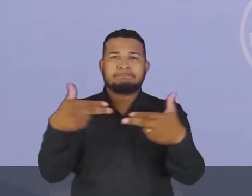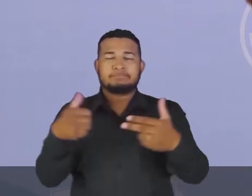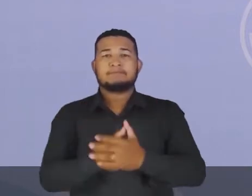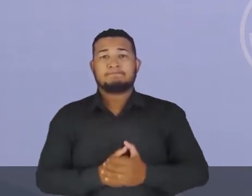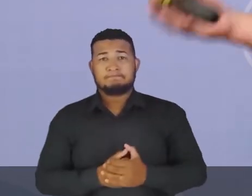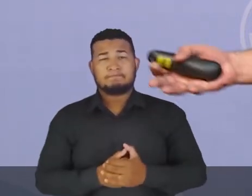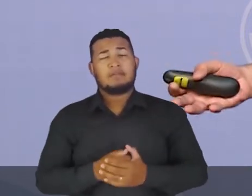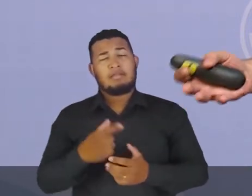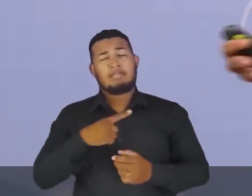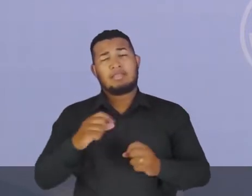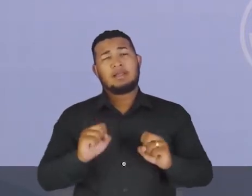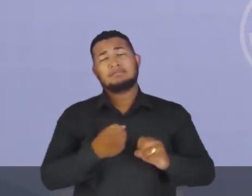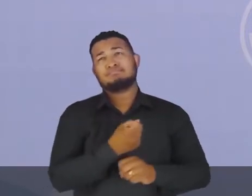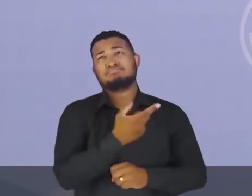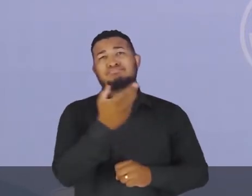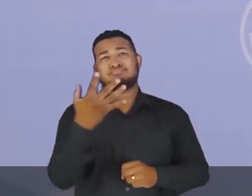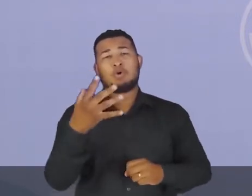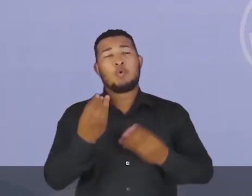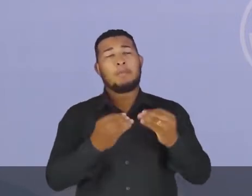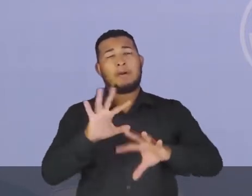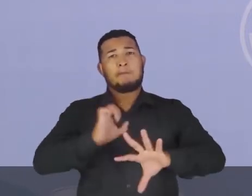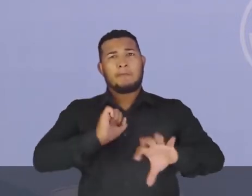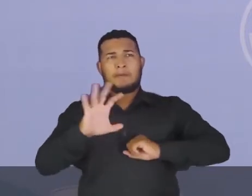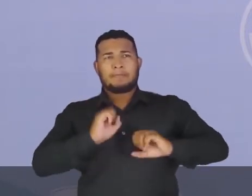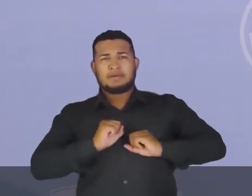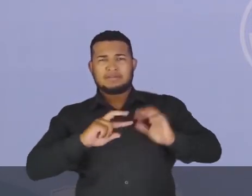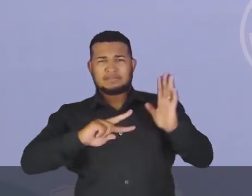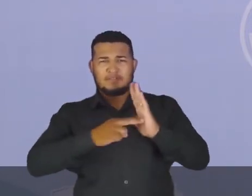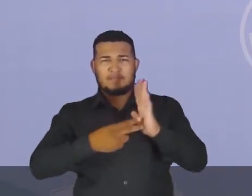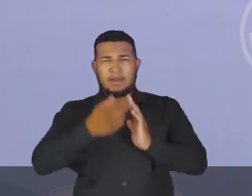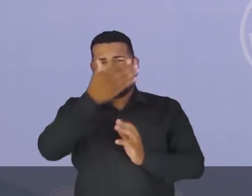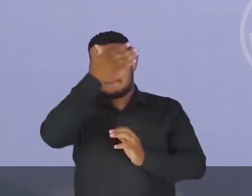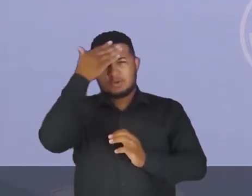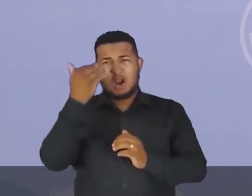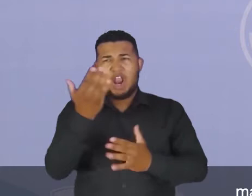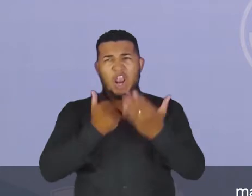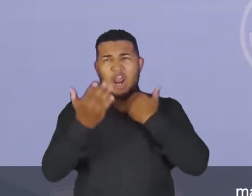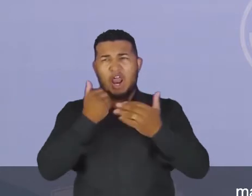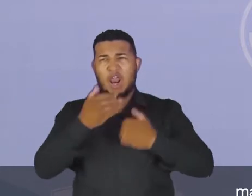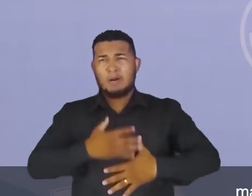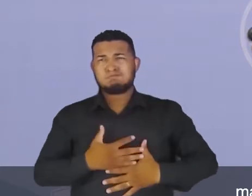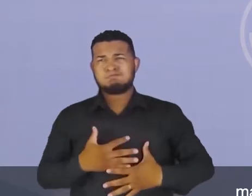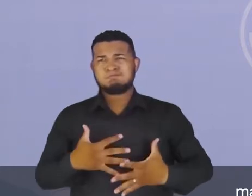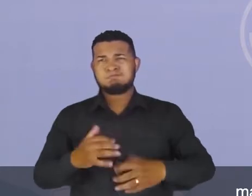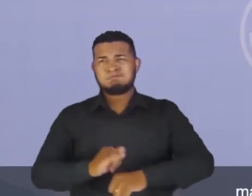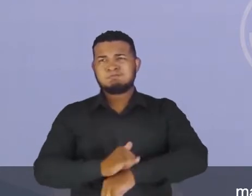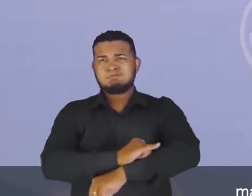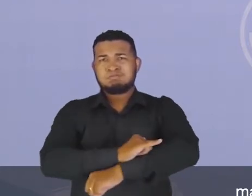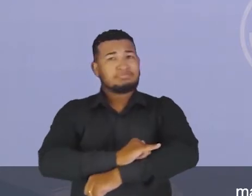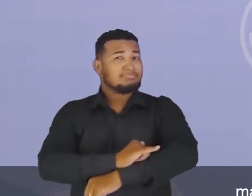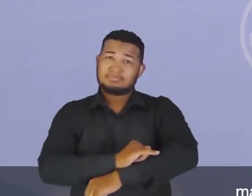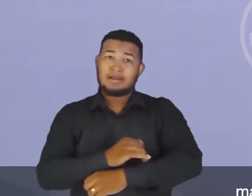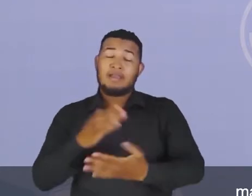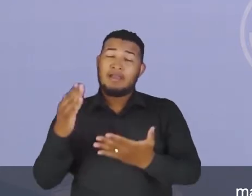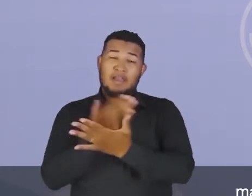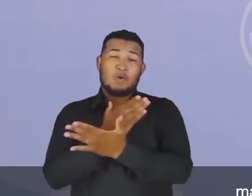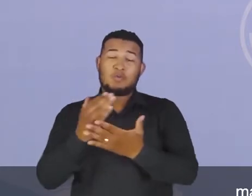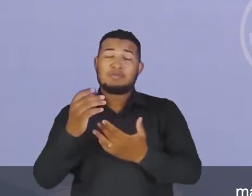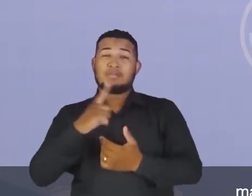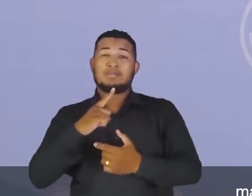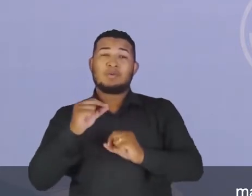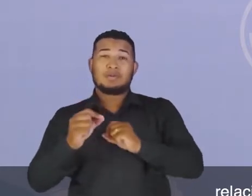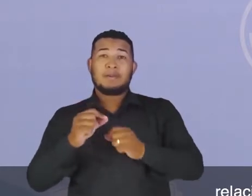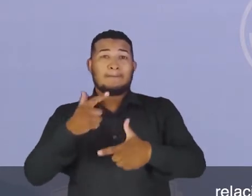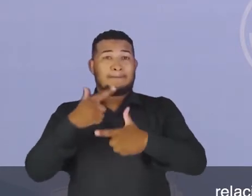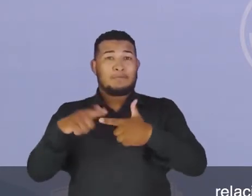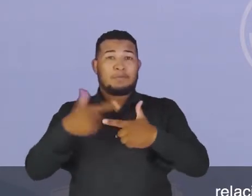para a obesidade acontecer, esse acúmulo de gordura. Não necessariamente seria o excesso de alimento, mas algumas pessoas possuem problemas genéticos que estão